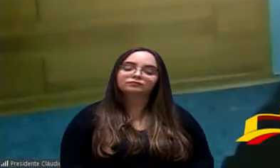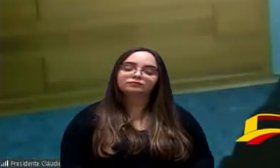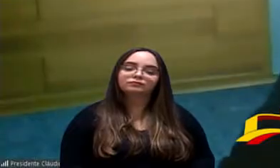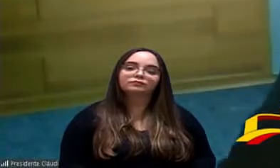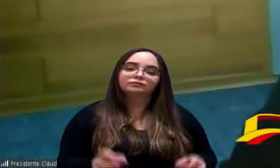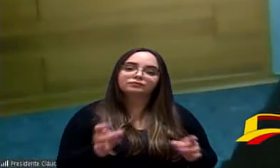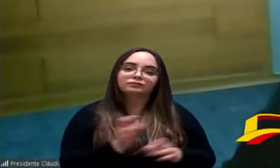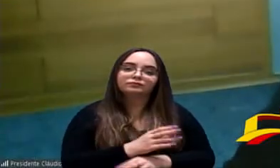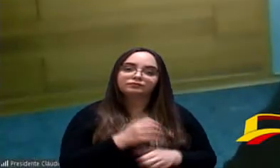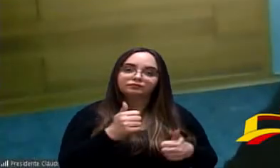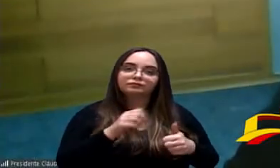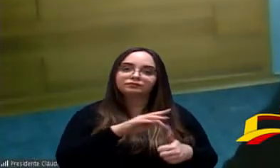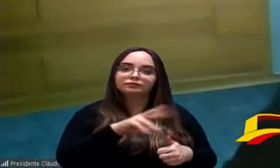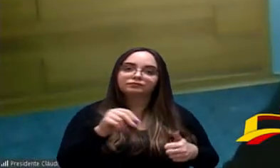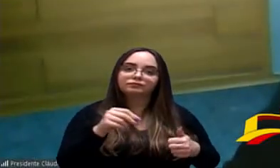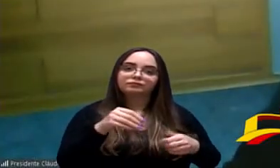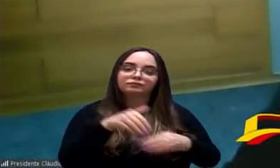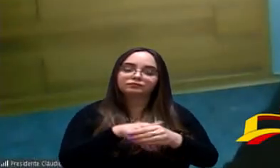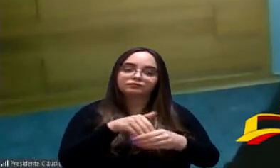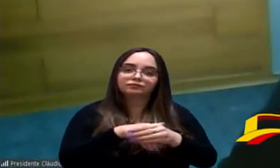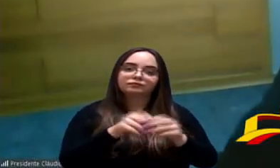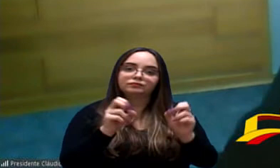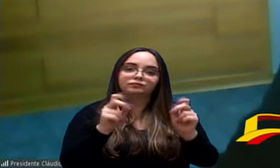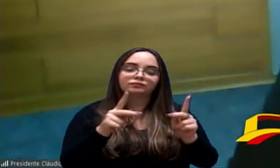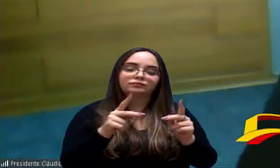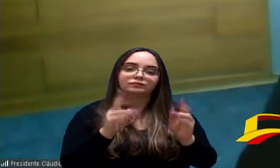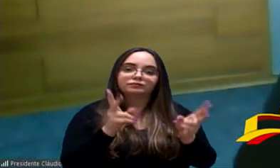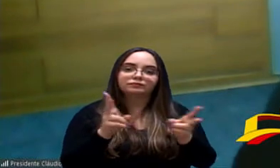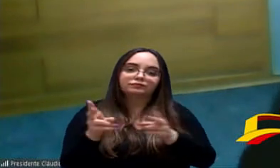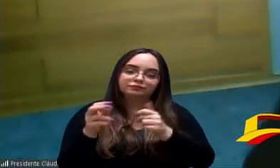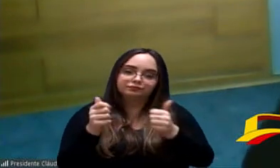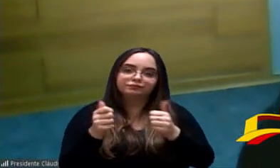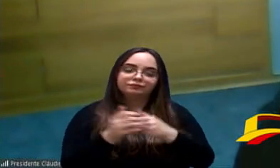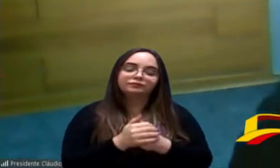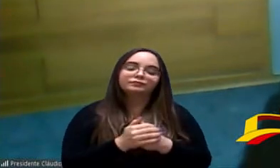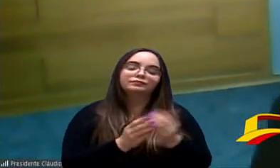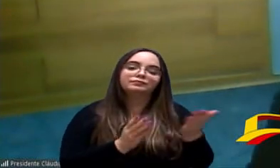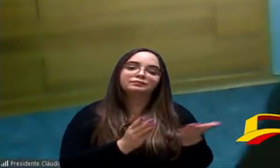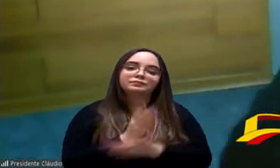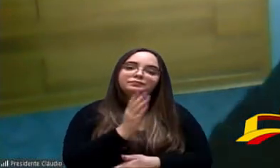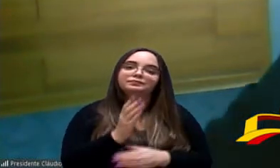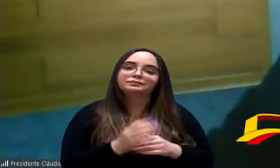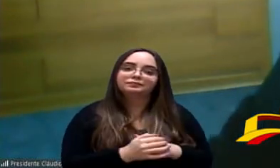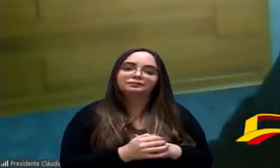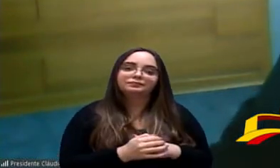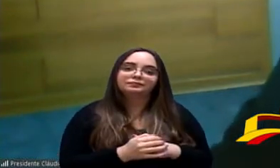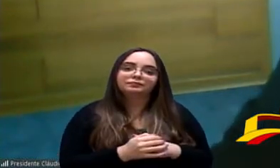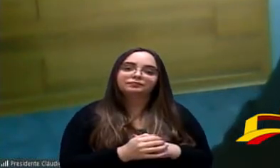Encerrada a discussão, eu coloco em votação. Os vereadores concordam com a minha discussão. Aprovado.